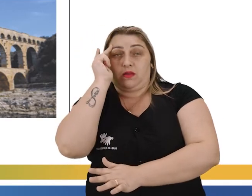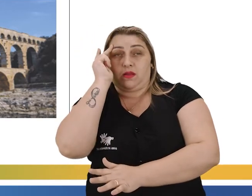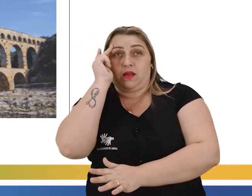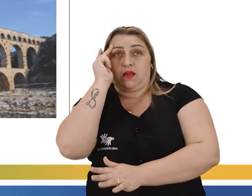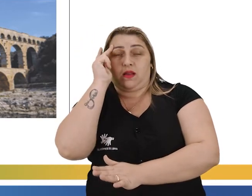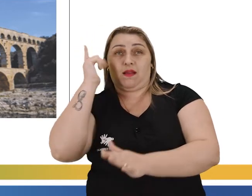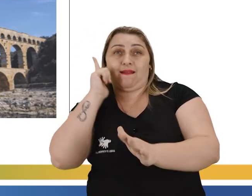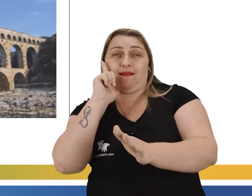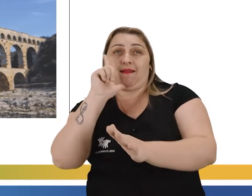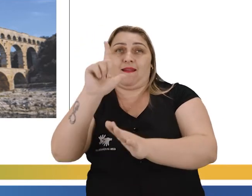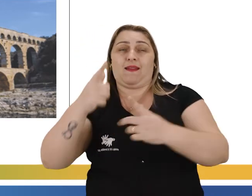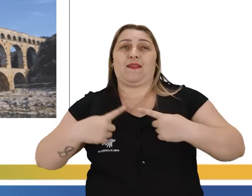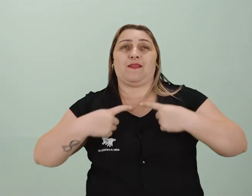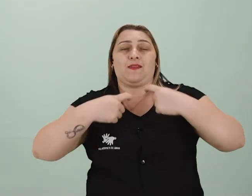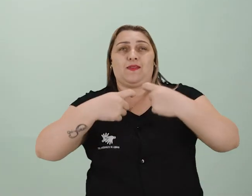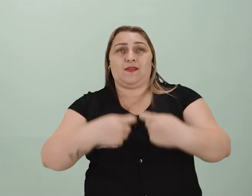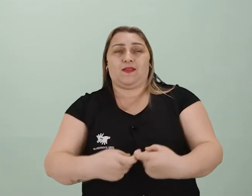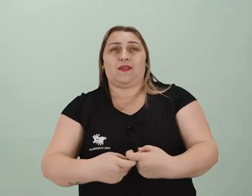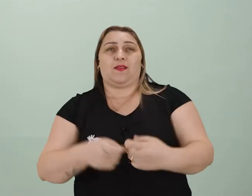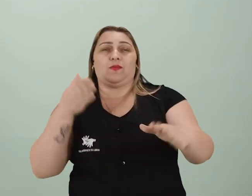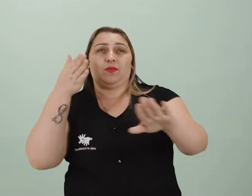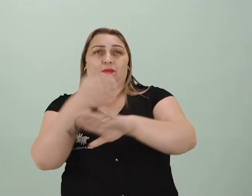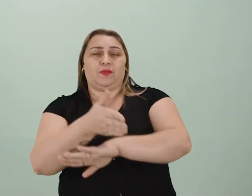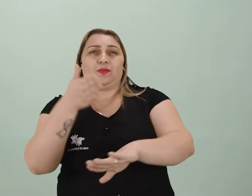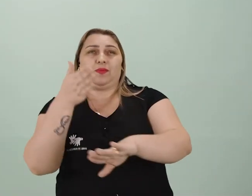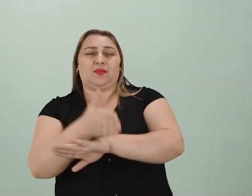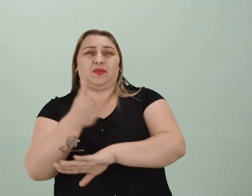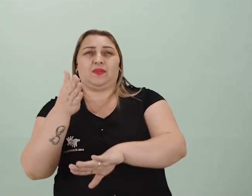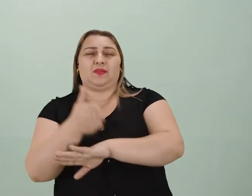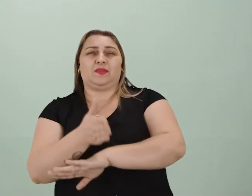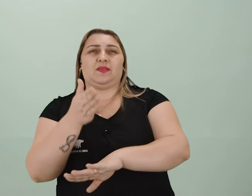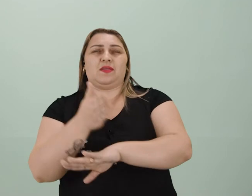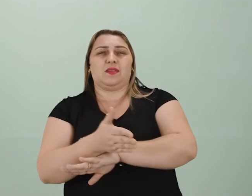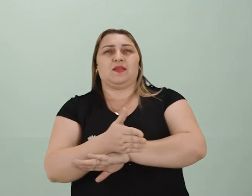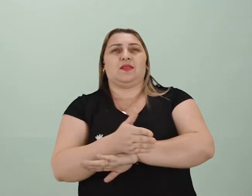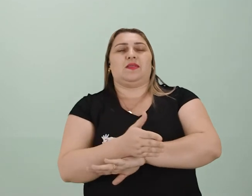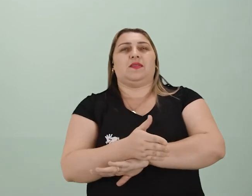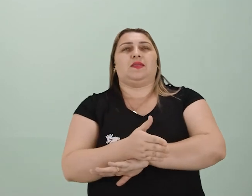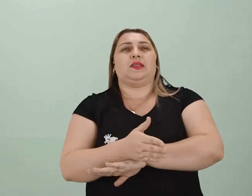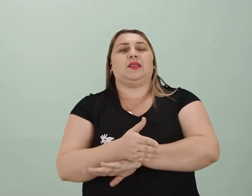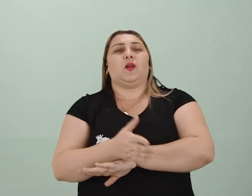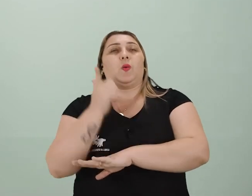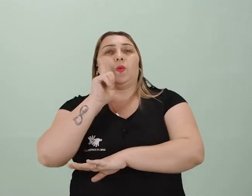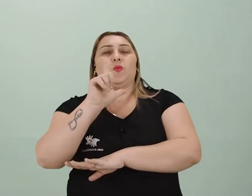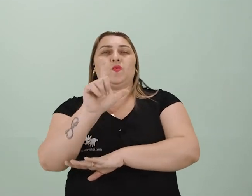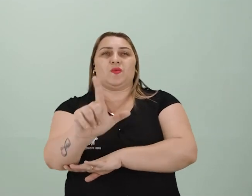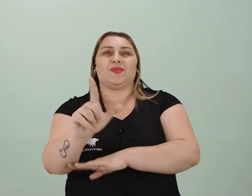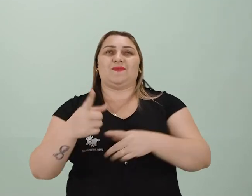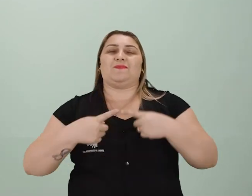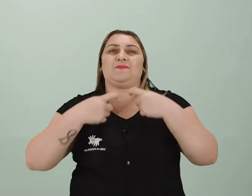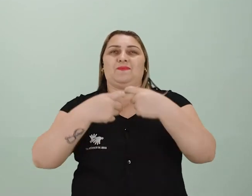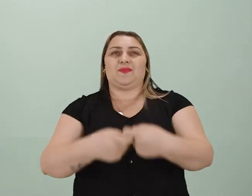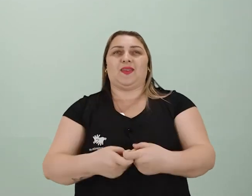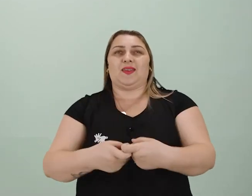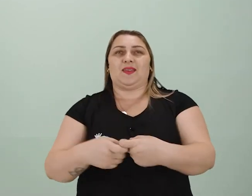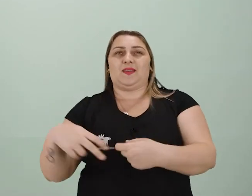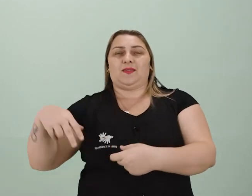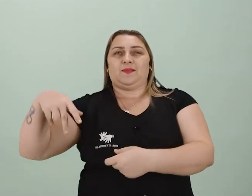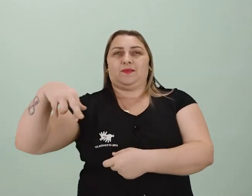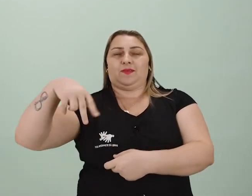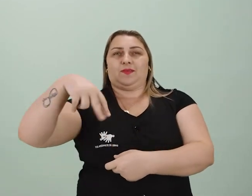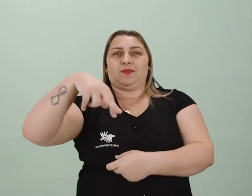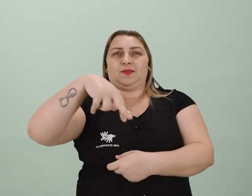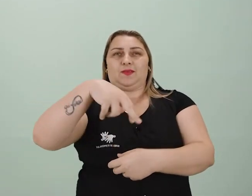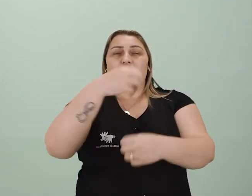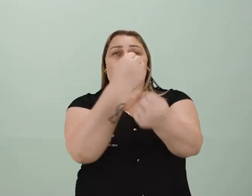quando eles ganhavam uma guerra, né, eles passavam com todos os seus, aquilo que eles tinham conseguido naquela guerra, desfilando, inclusive com